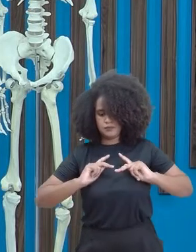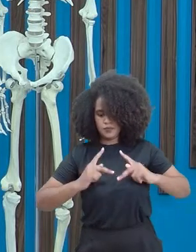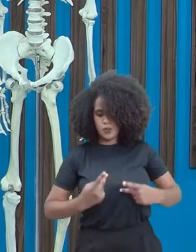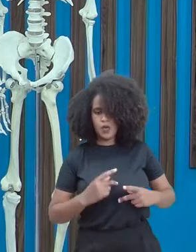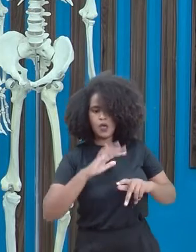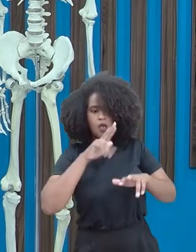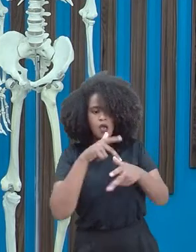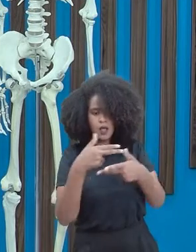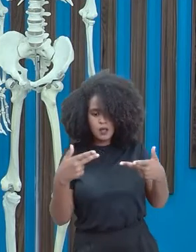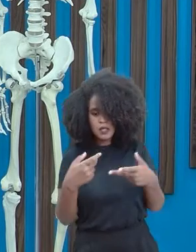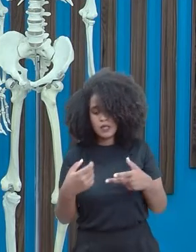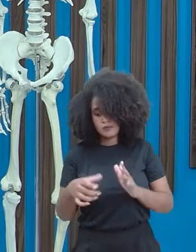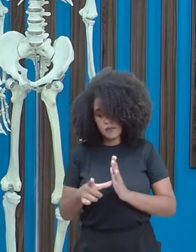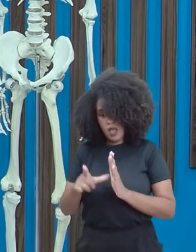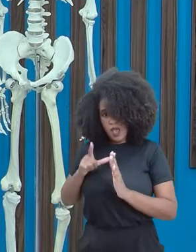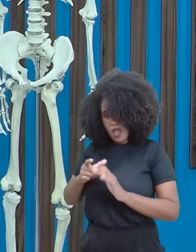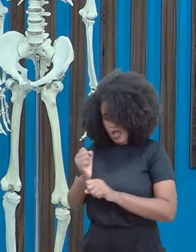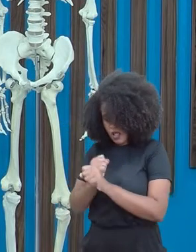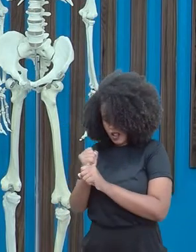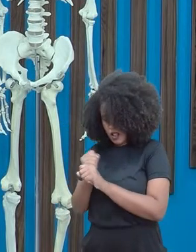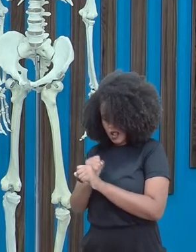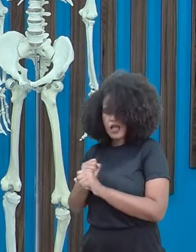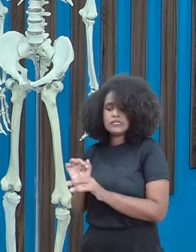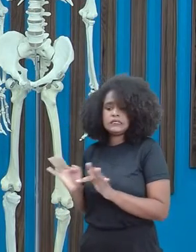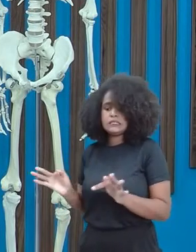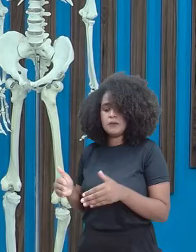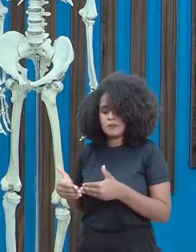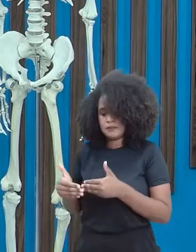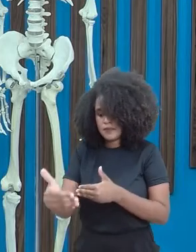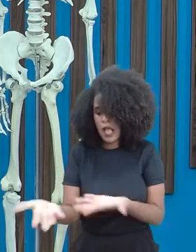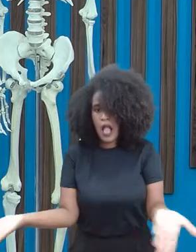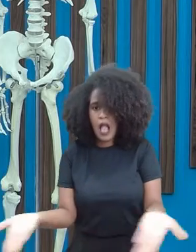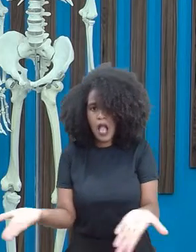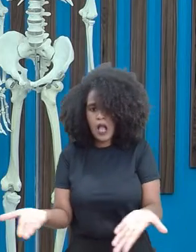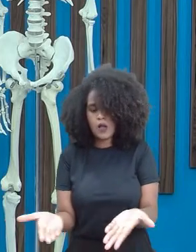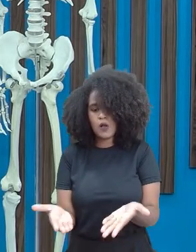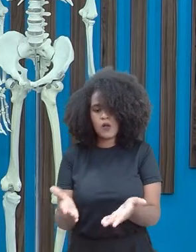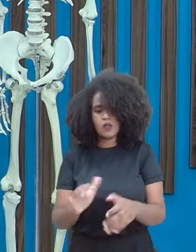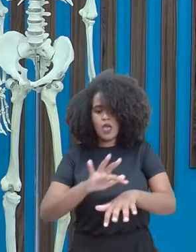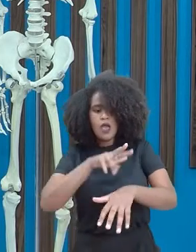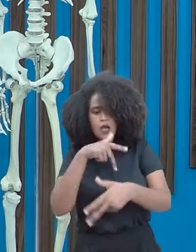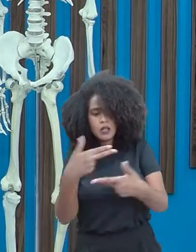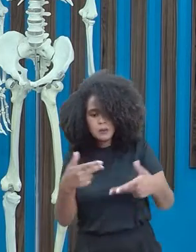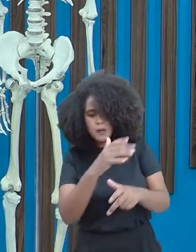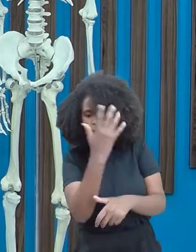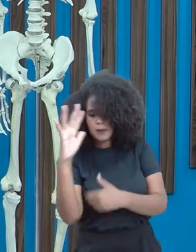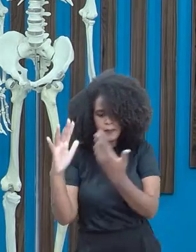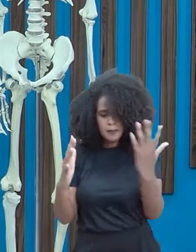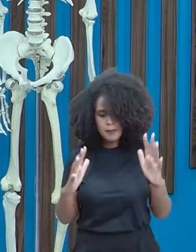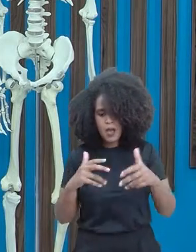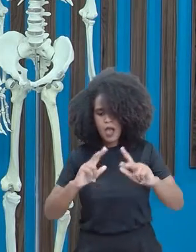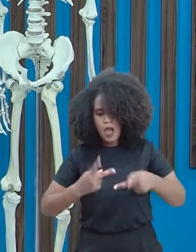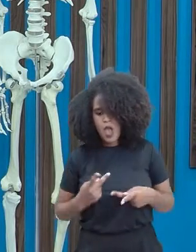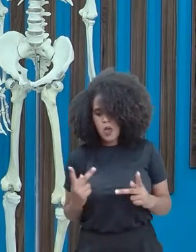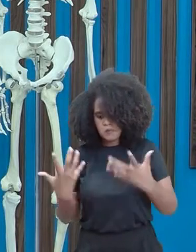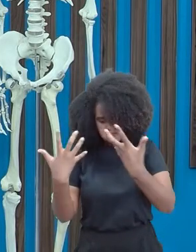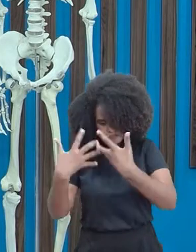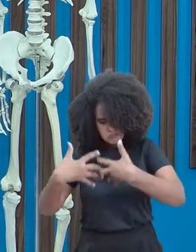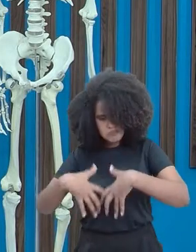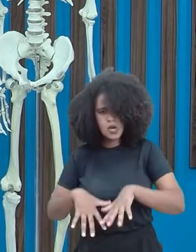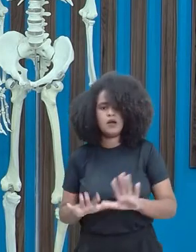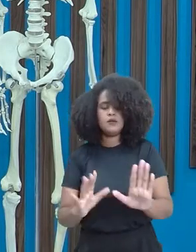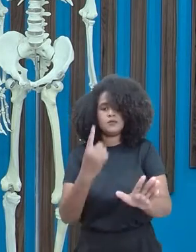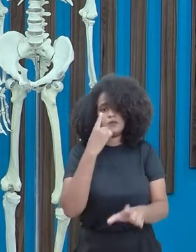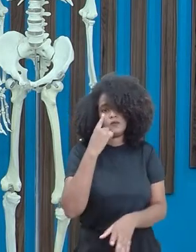complexos. Mas eu gostaria de dizer aqui que Lamarck, ele é muito importante nesse estudo da evolução, porque ele é quem